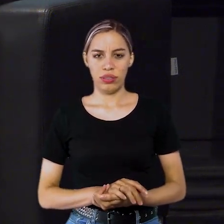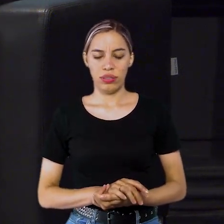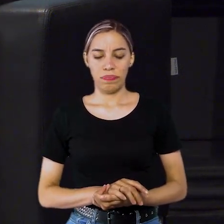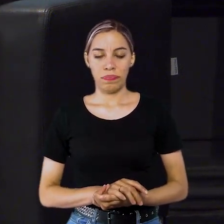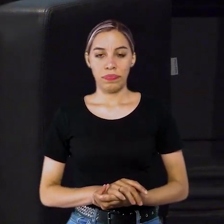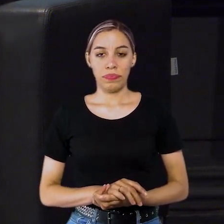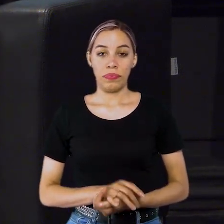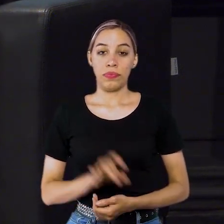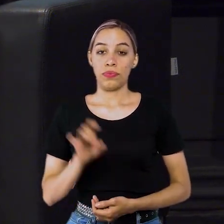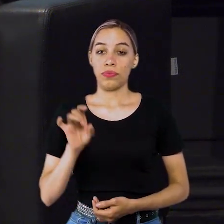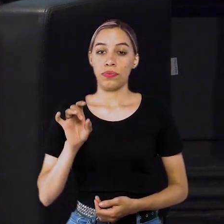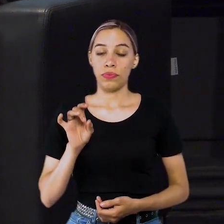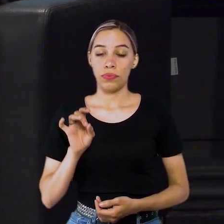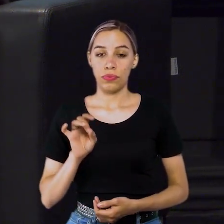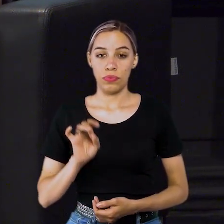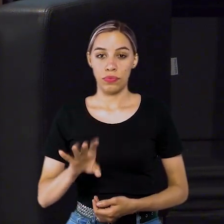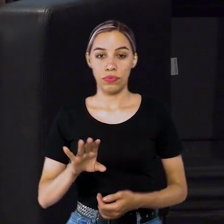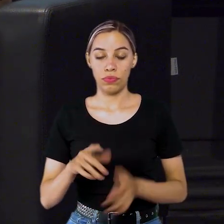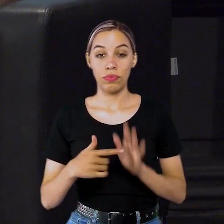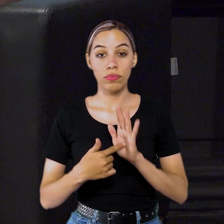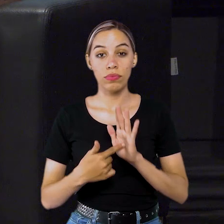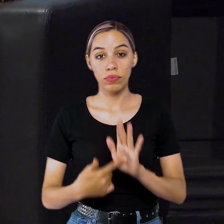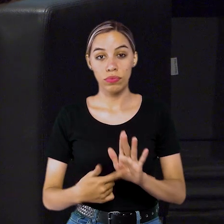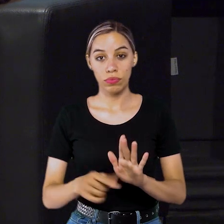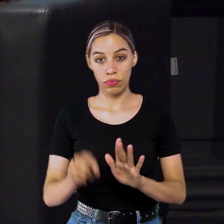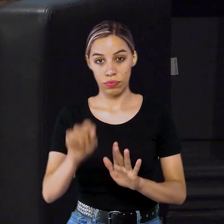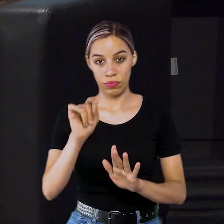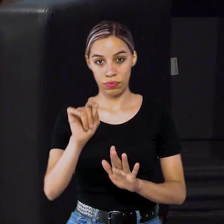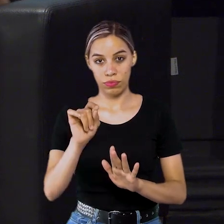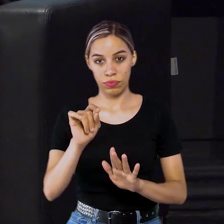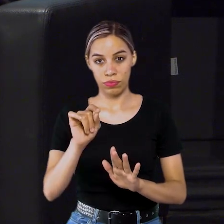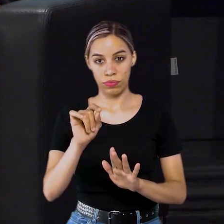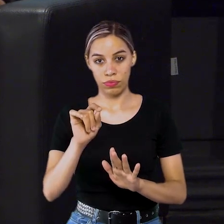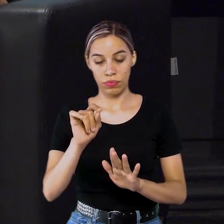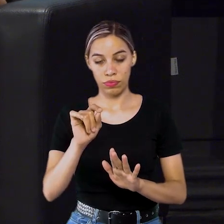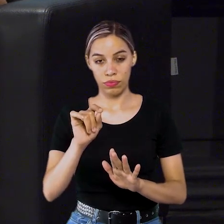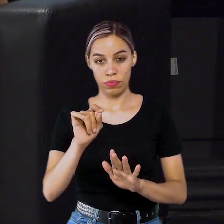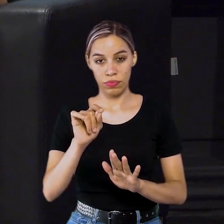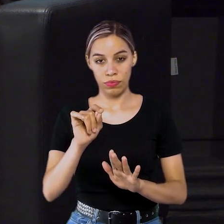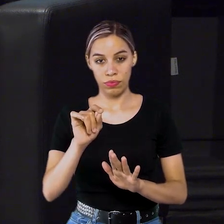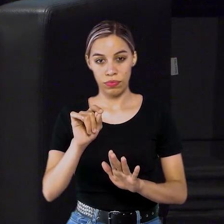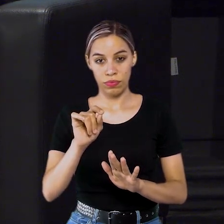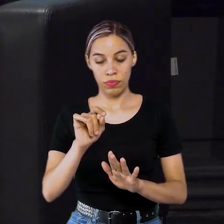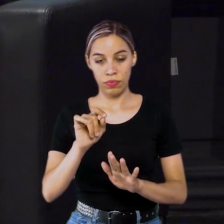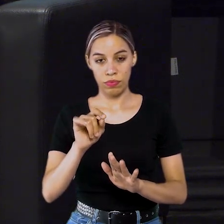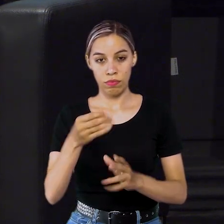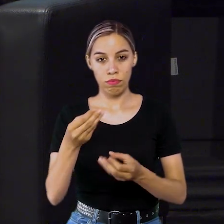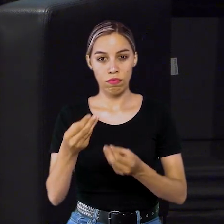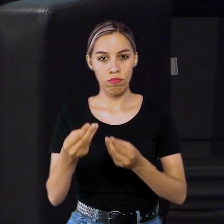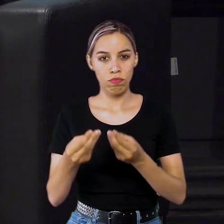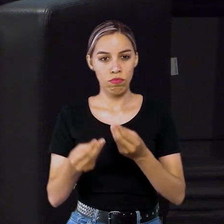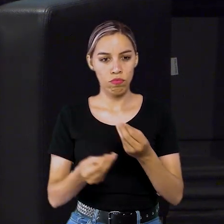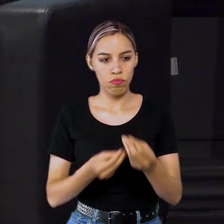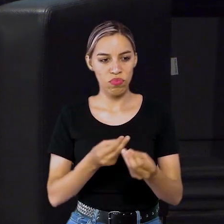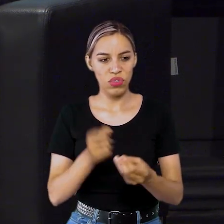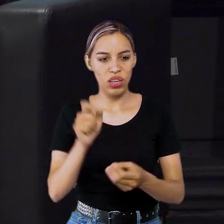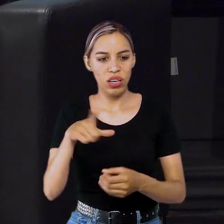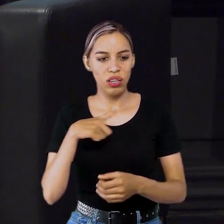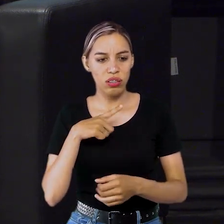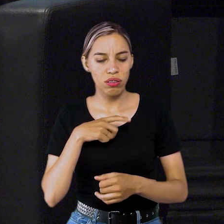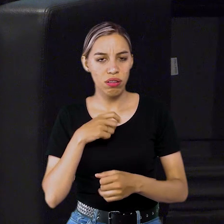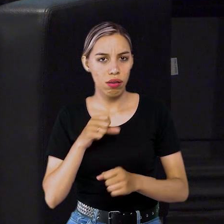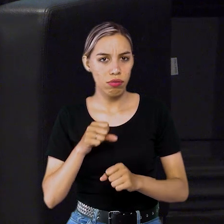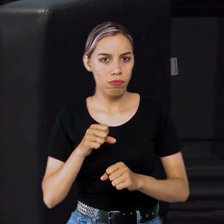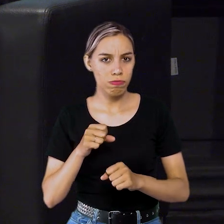Então, só para, né, mostrar o impacto de quem tem o poder